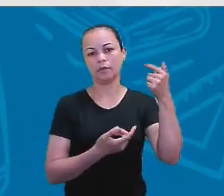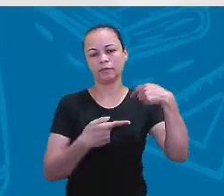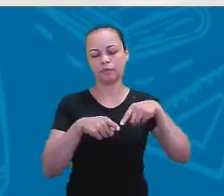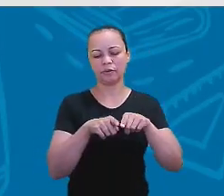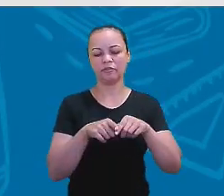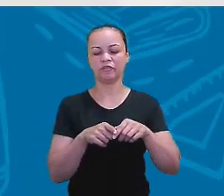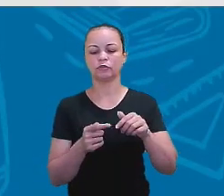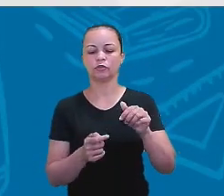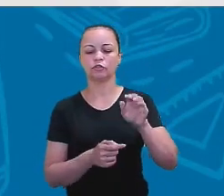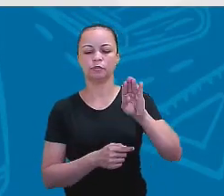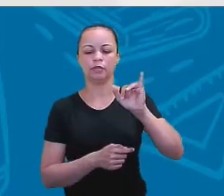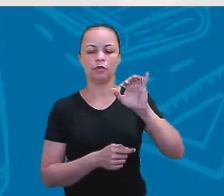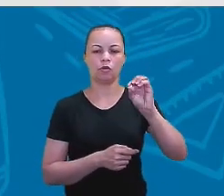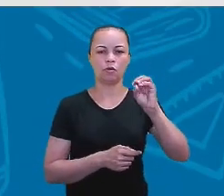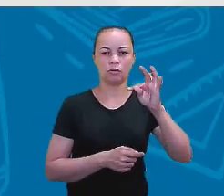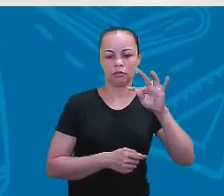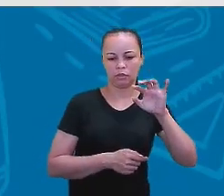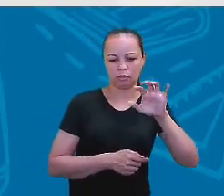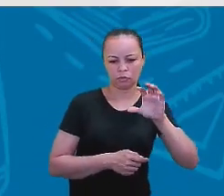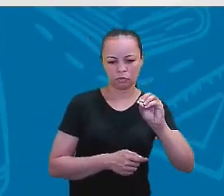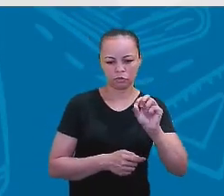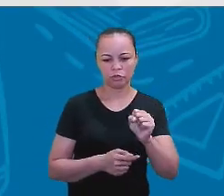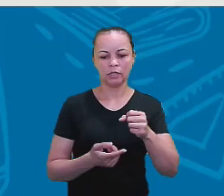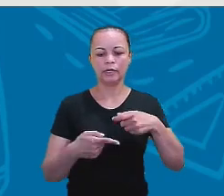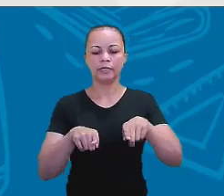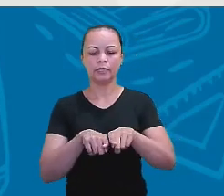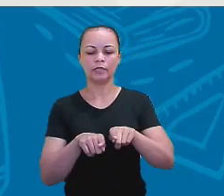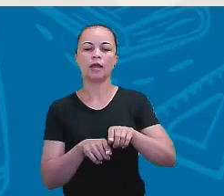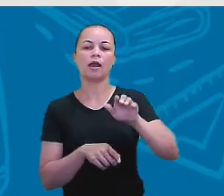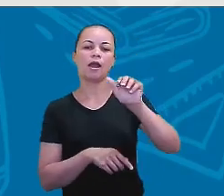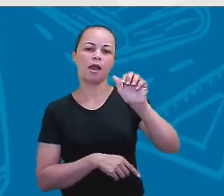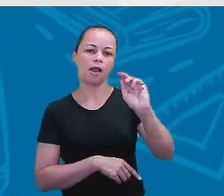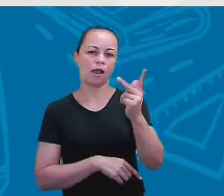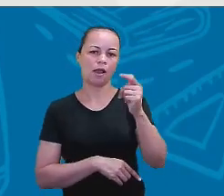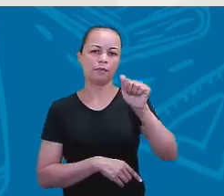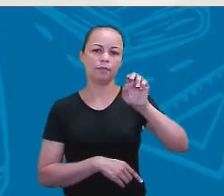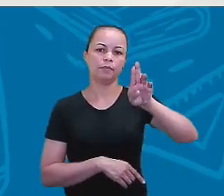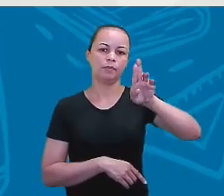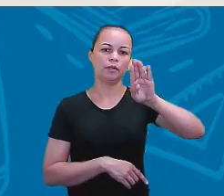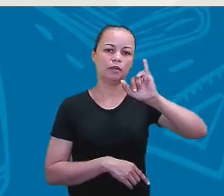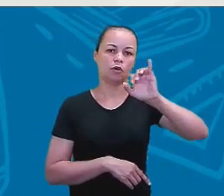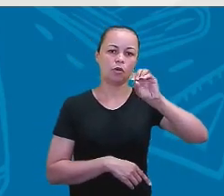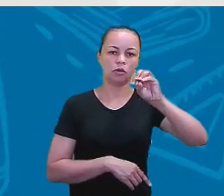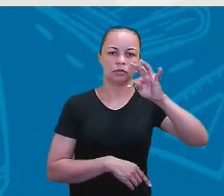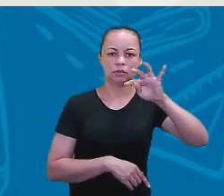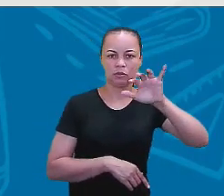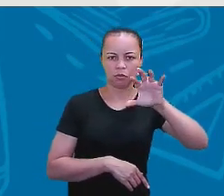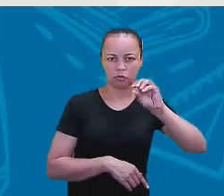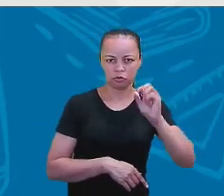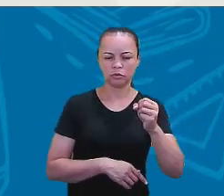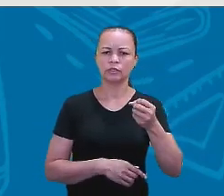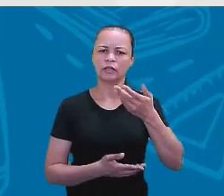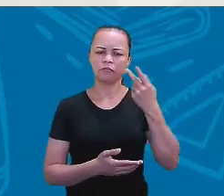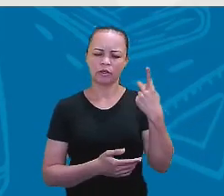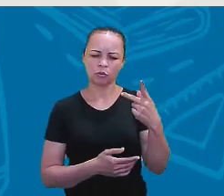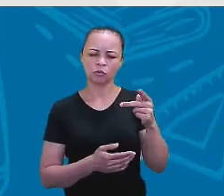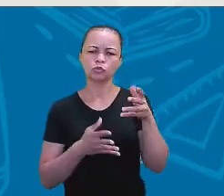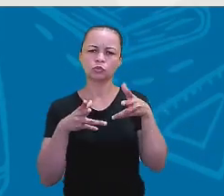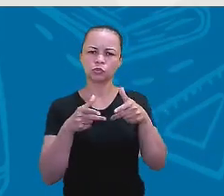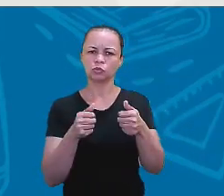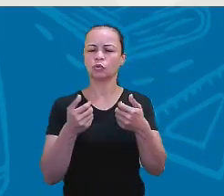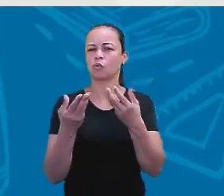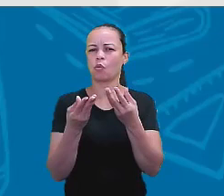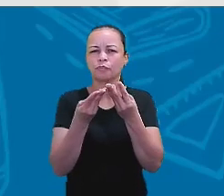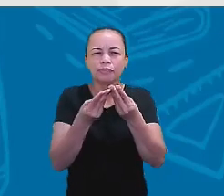abióticos. Fatores que têm a ver com a vida, os fatores bióticos, e os fatores abióticos, que tem a ver com tudo disso aí, ó. Luz,